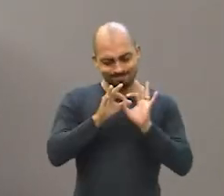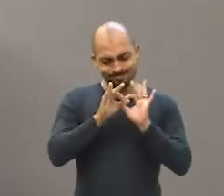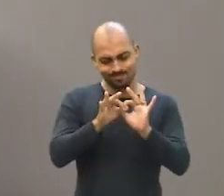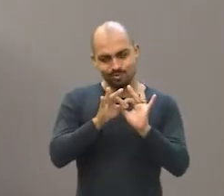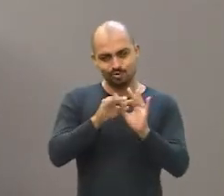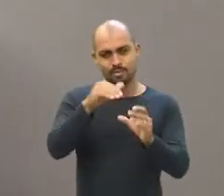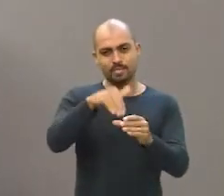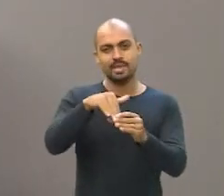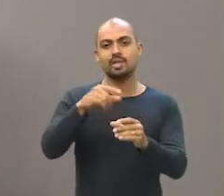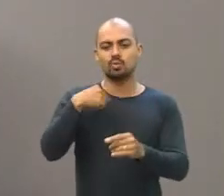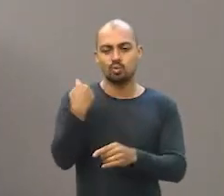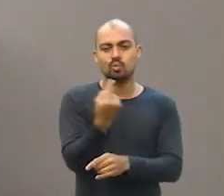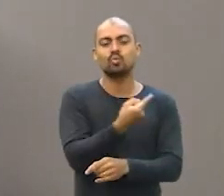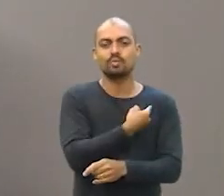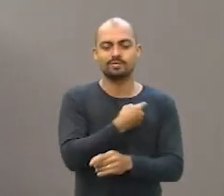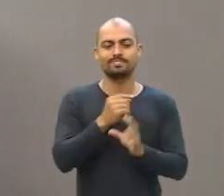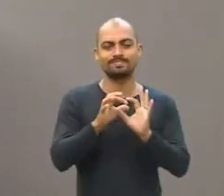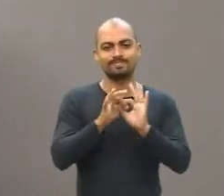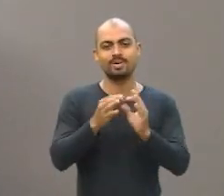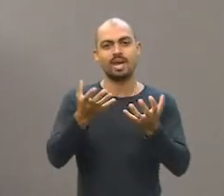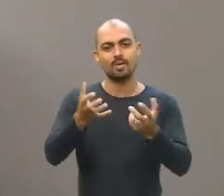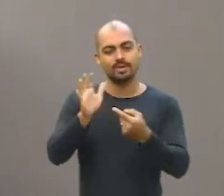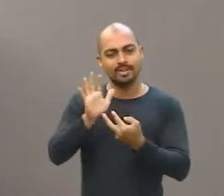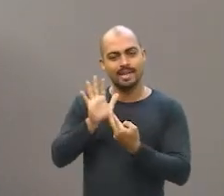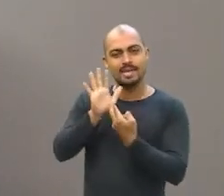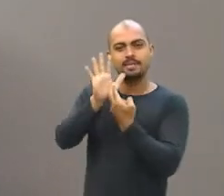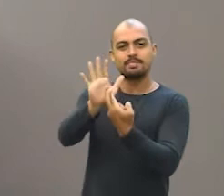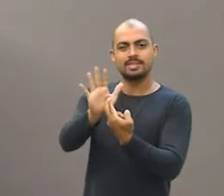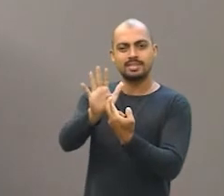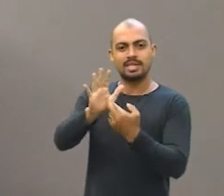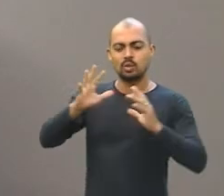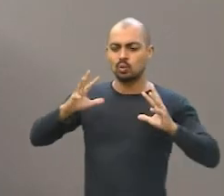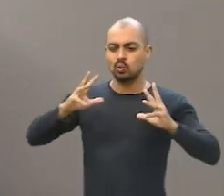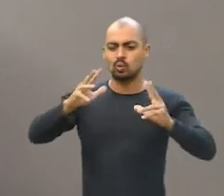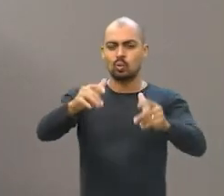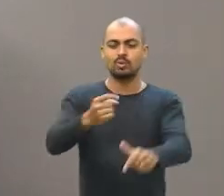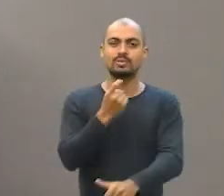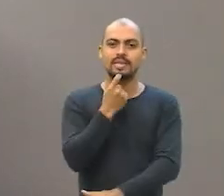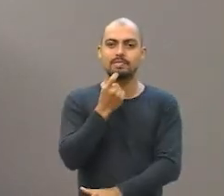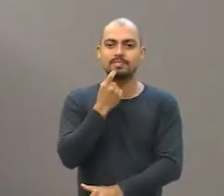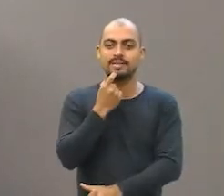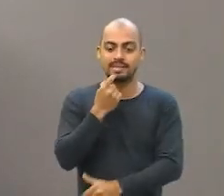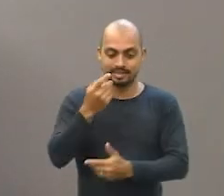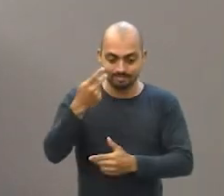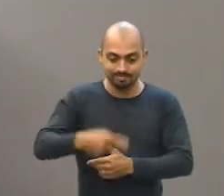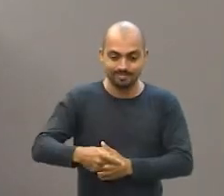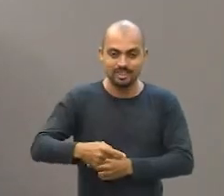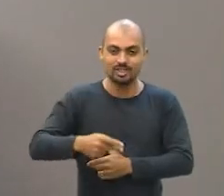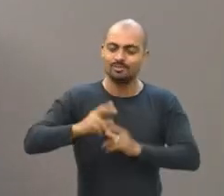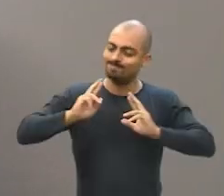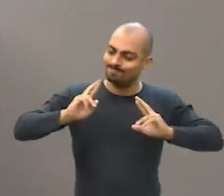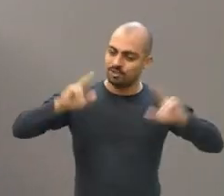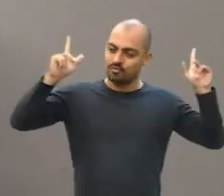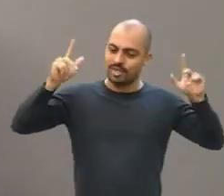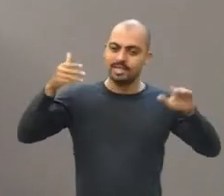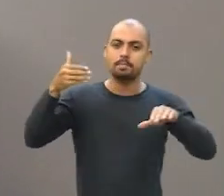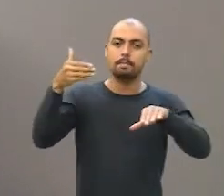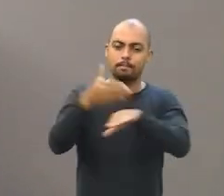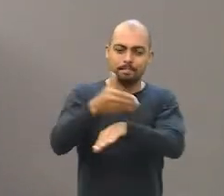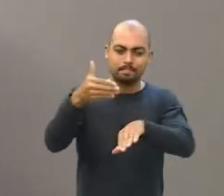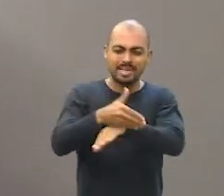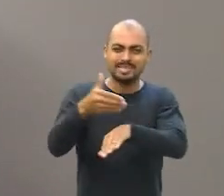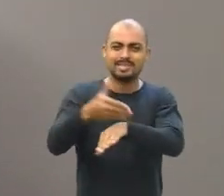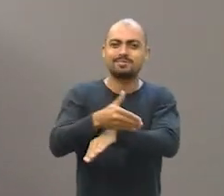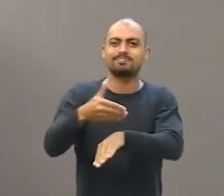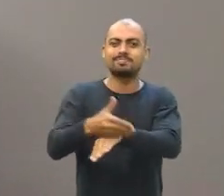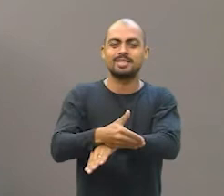Esse mandato é nosso. Eu quero poder ser a representação de todos aqueles que querem uma Campinas diferente, uma Campinas